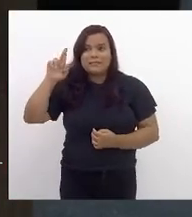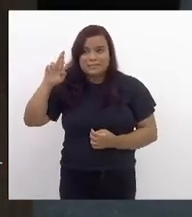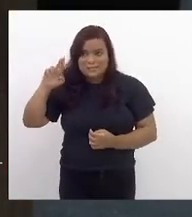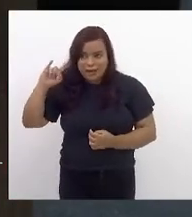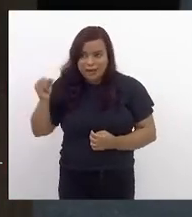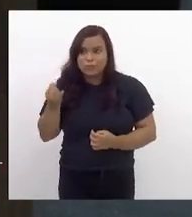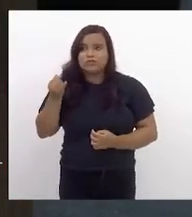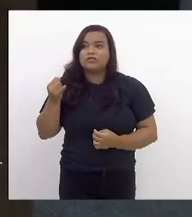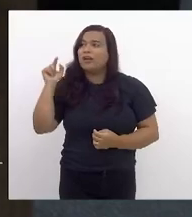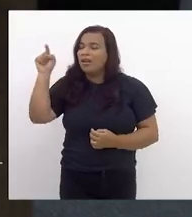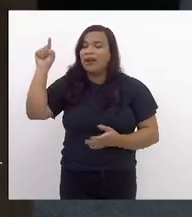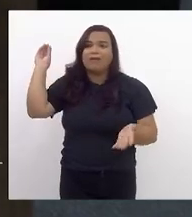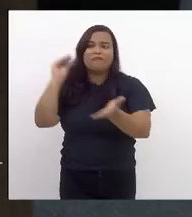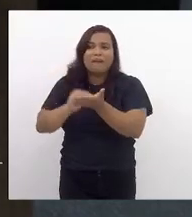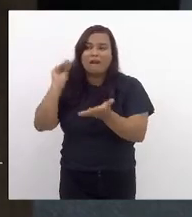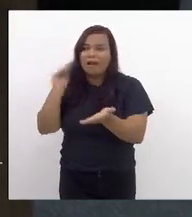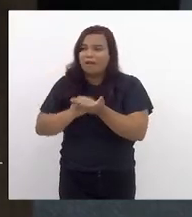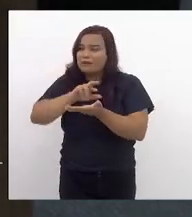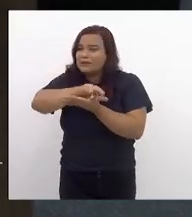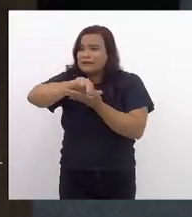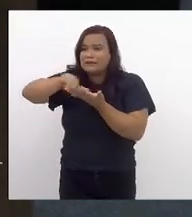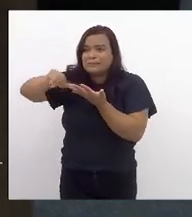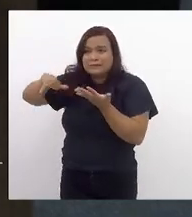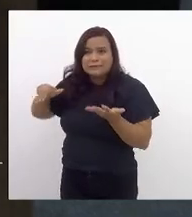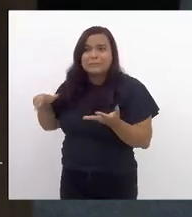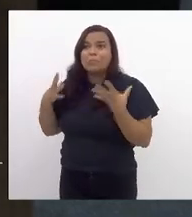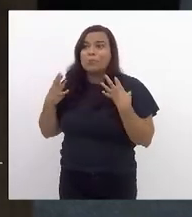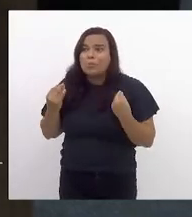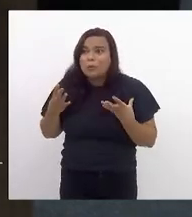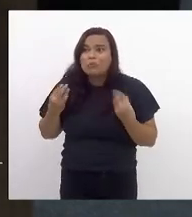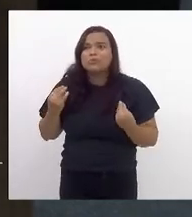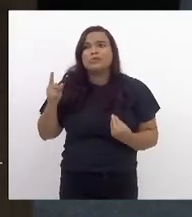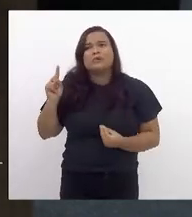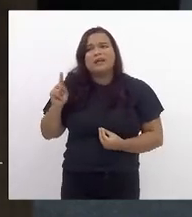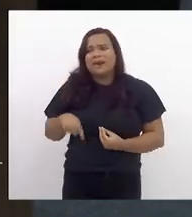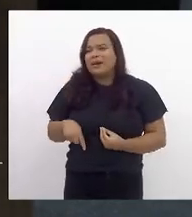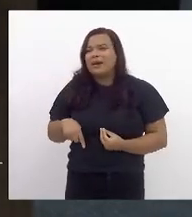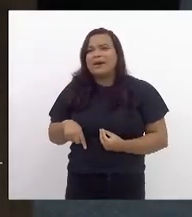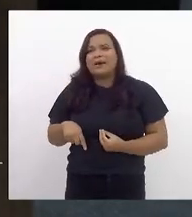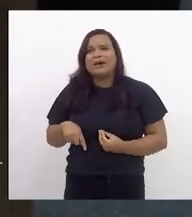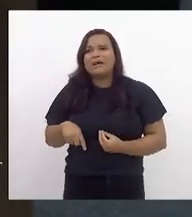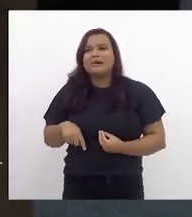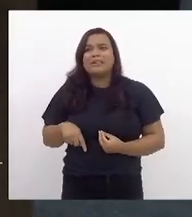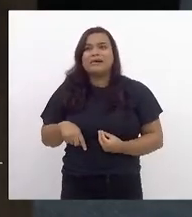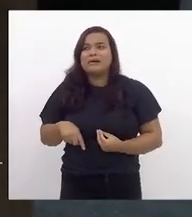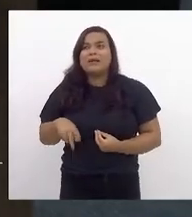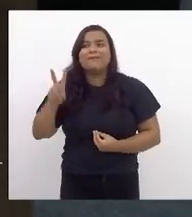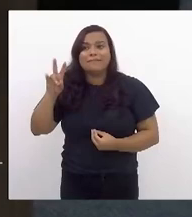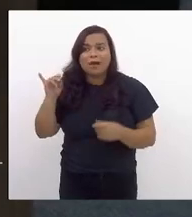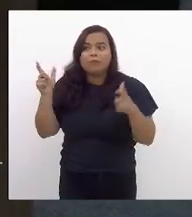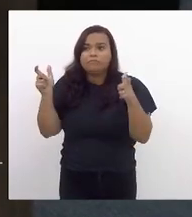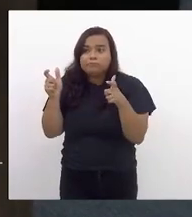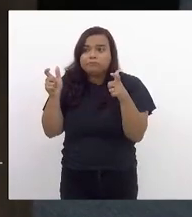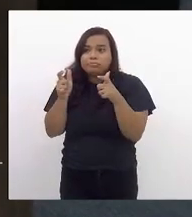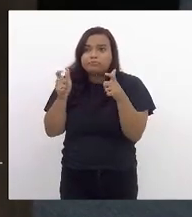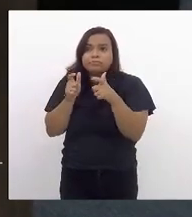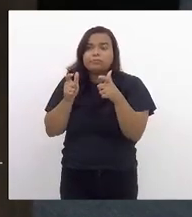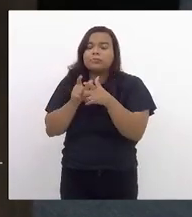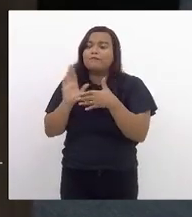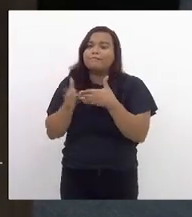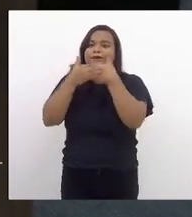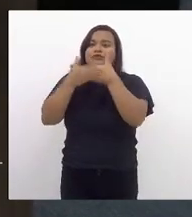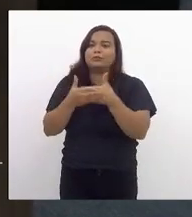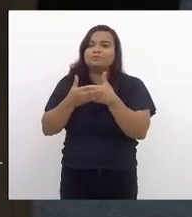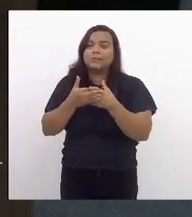de precariedade. A situação lá é para acabar com a única escola pública que